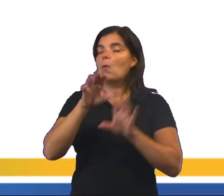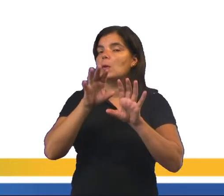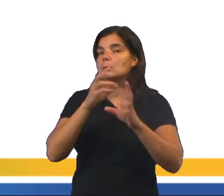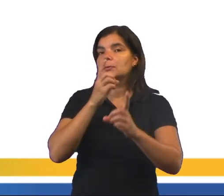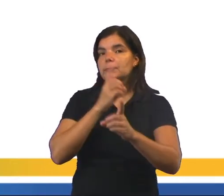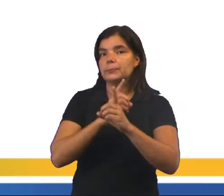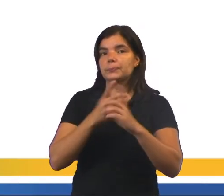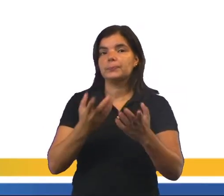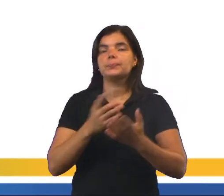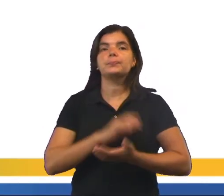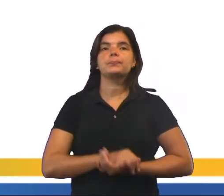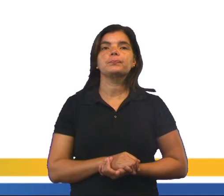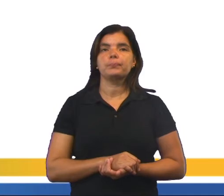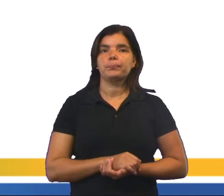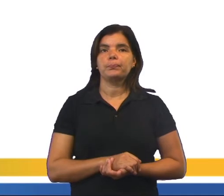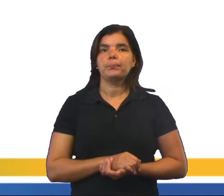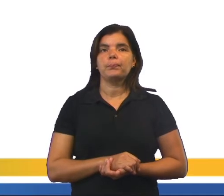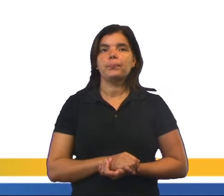encontrado, não é isso?